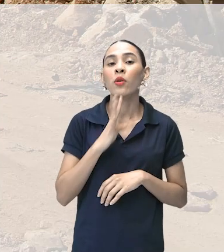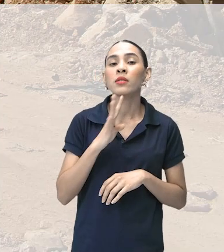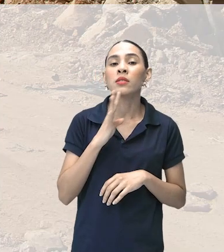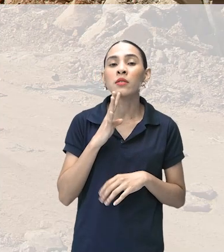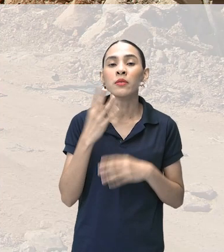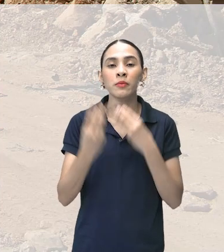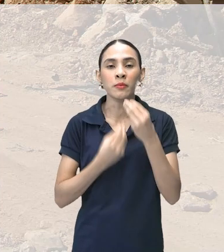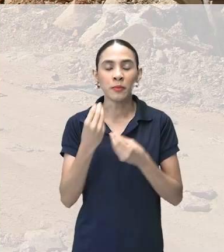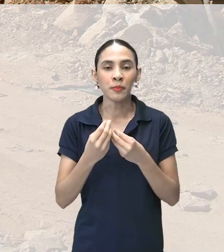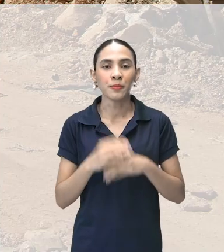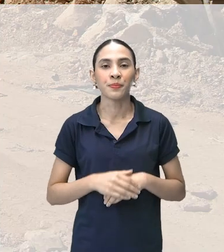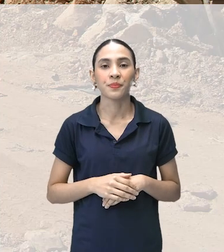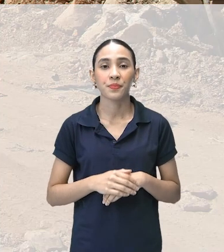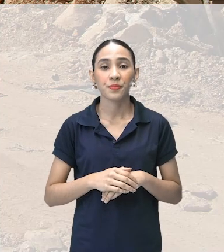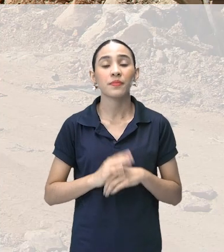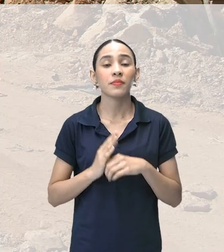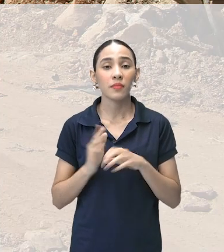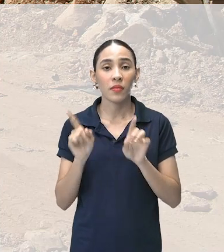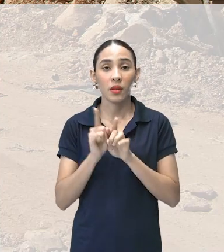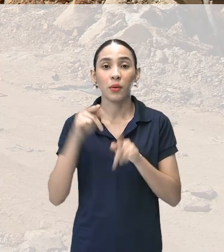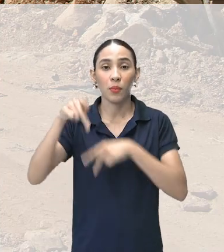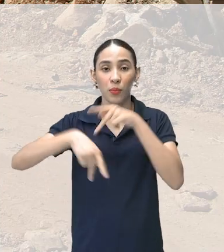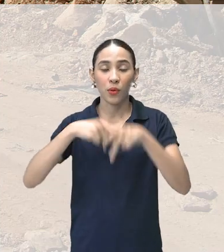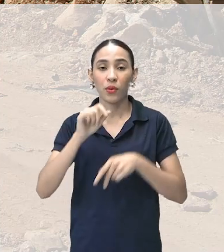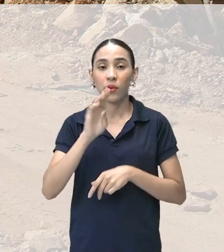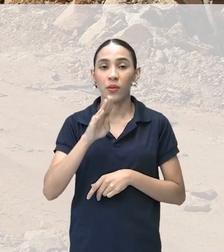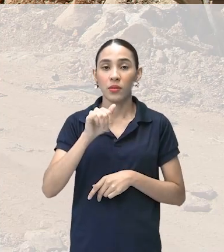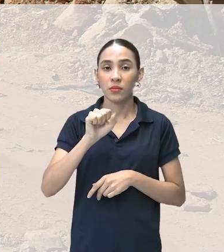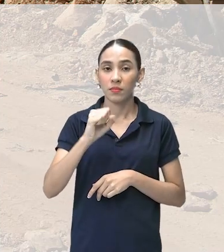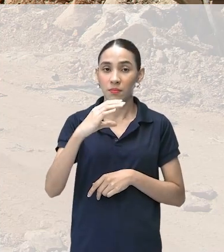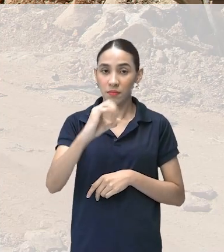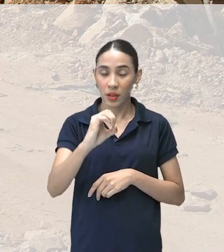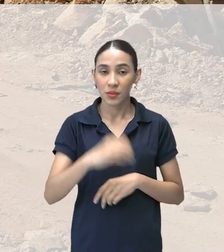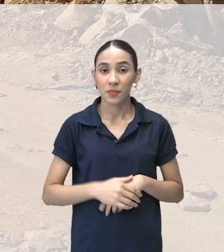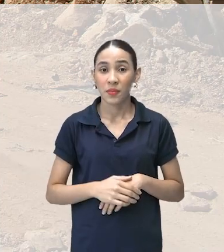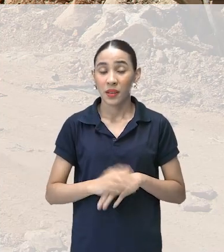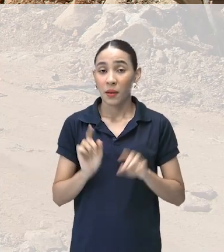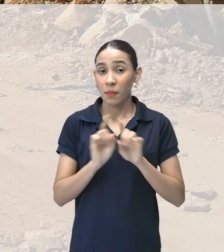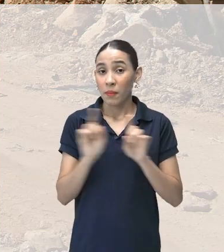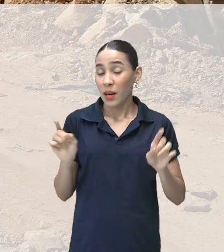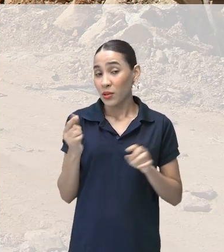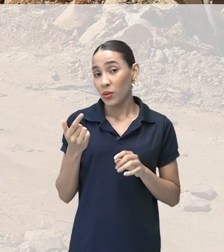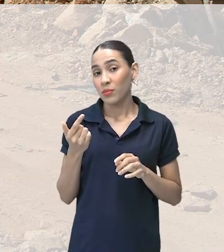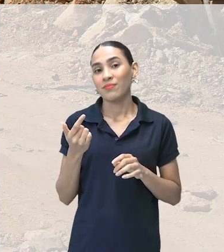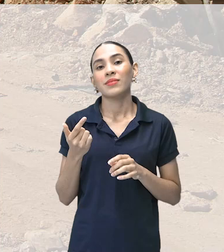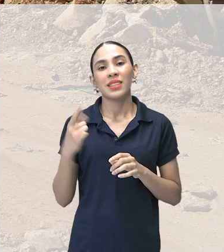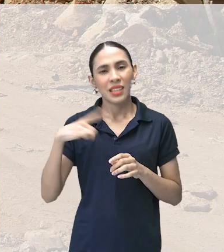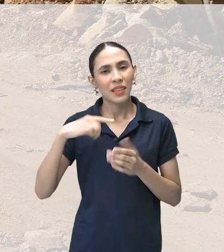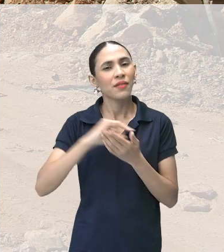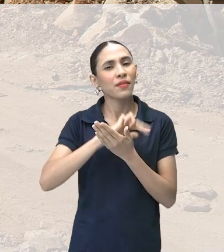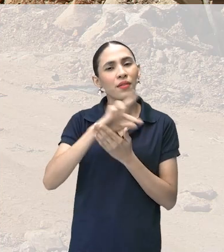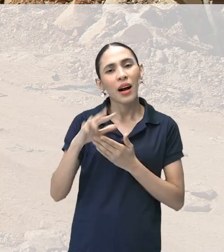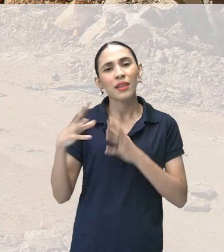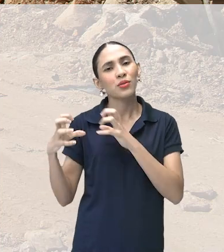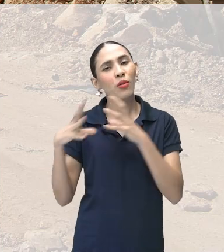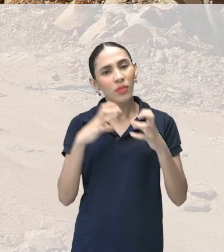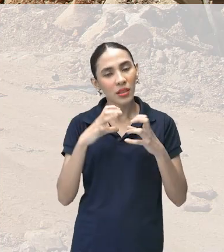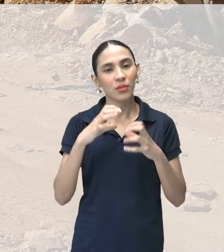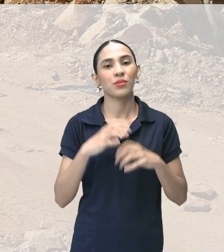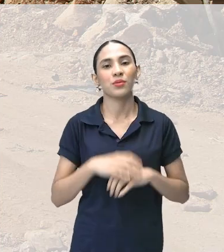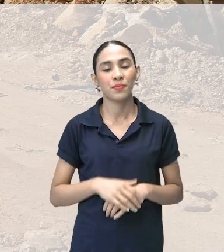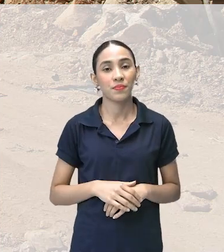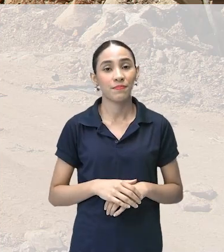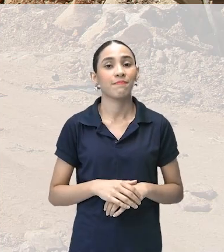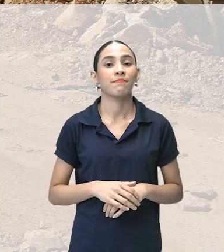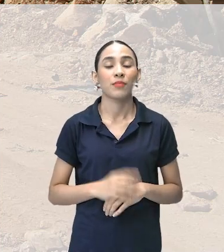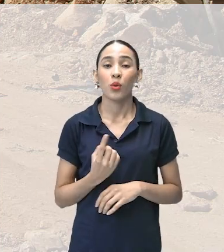conhecido aí, que está integrando, na verdade, o povo basco, tá? Mas outros conflitos também vão surgir, né?